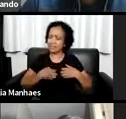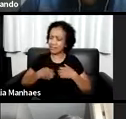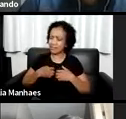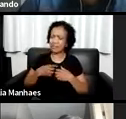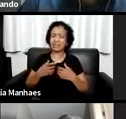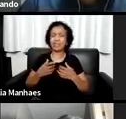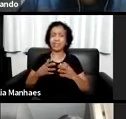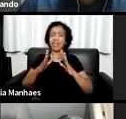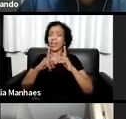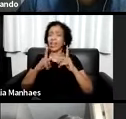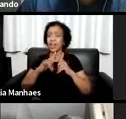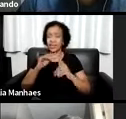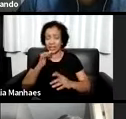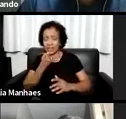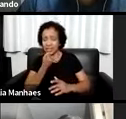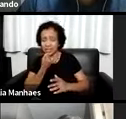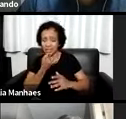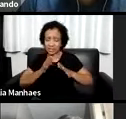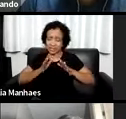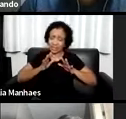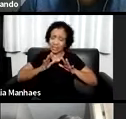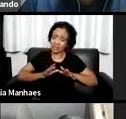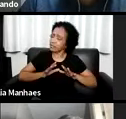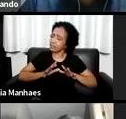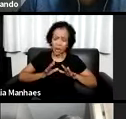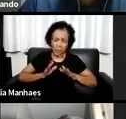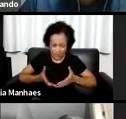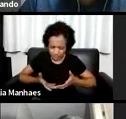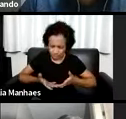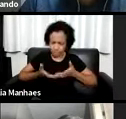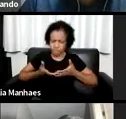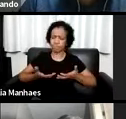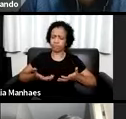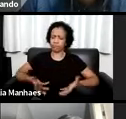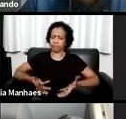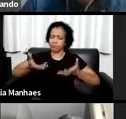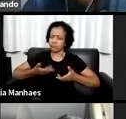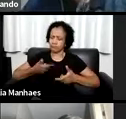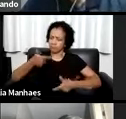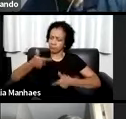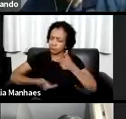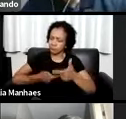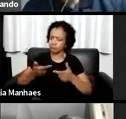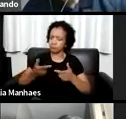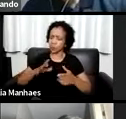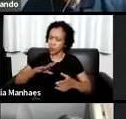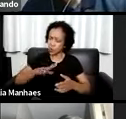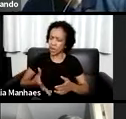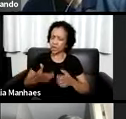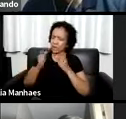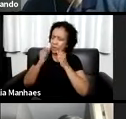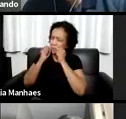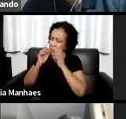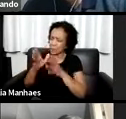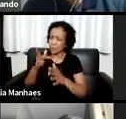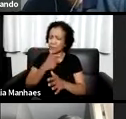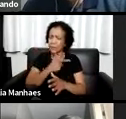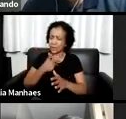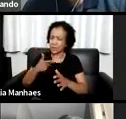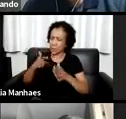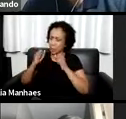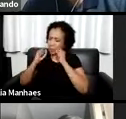igreja. Pai querido, eu te peço por cada pastor, cada pastora, cada família pastoral, Peço por cada líder das tuas